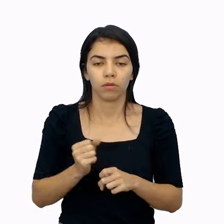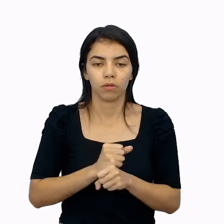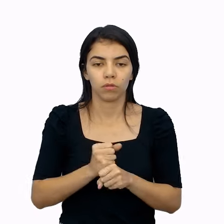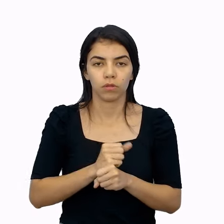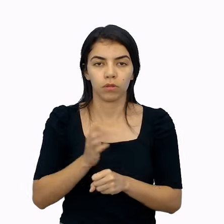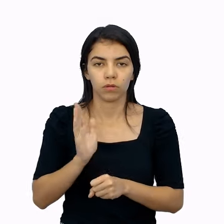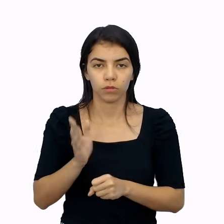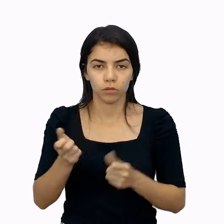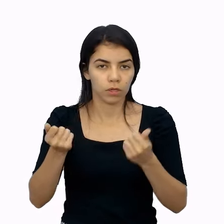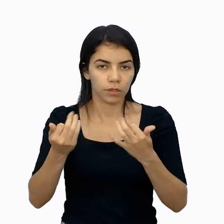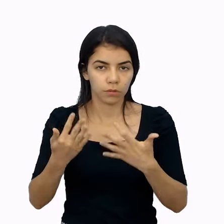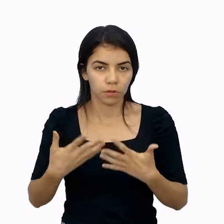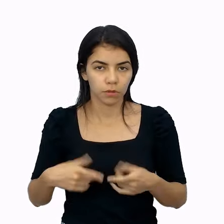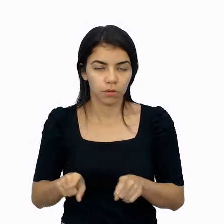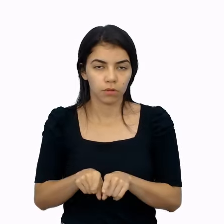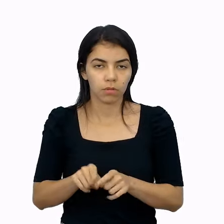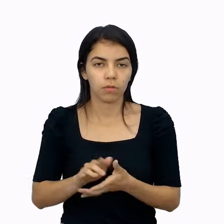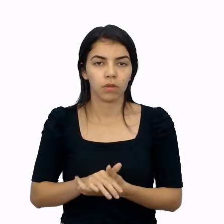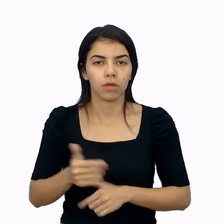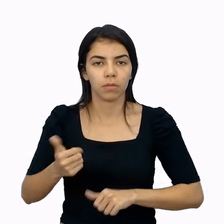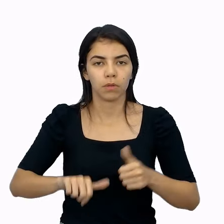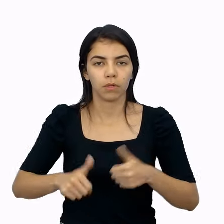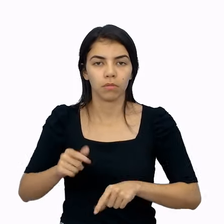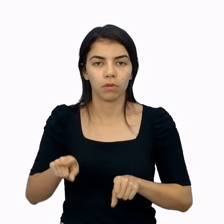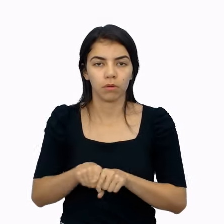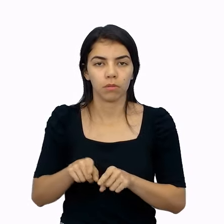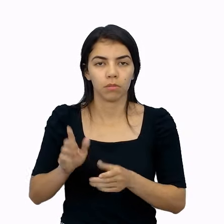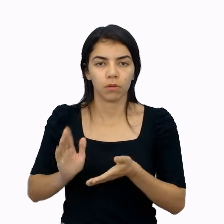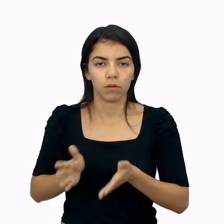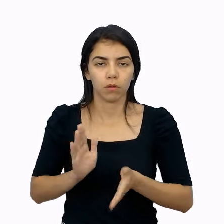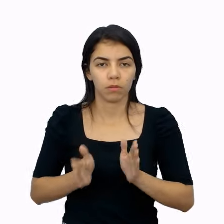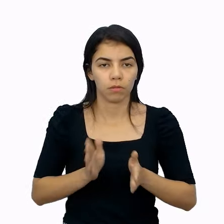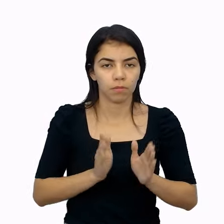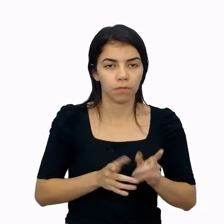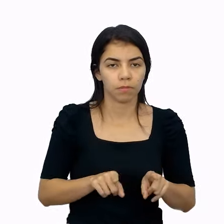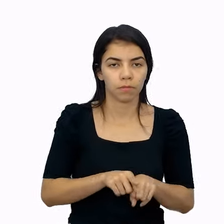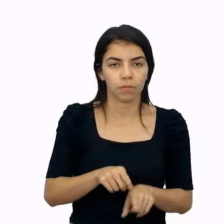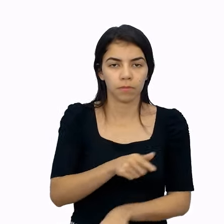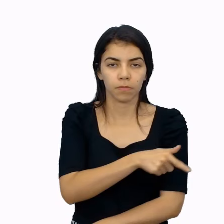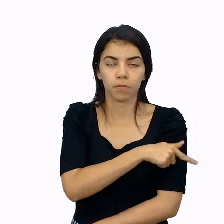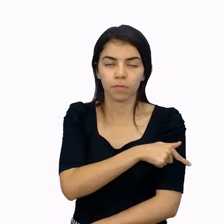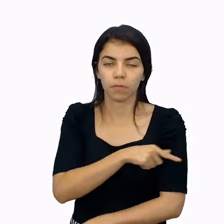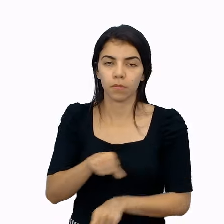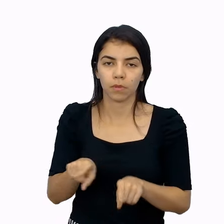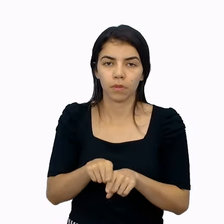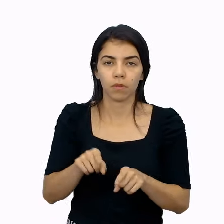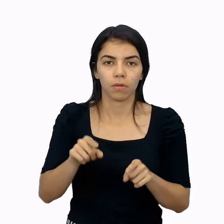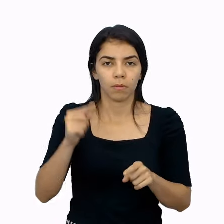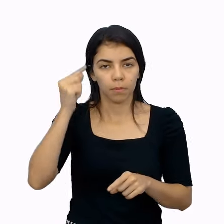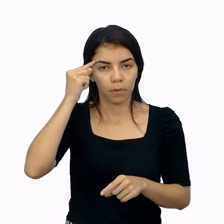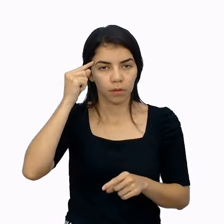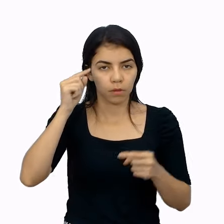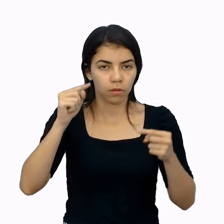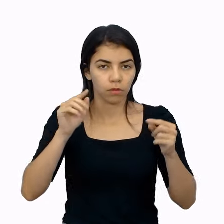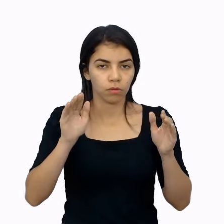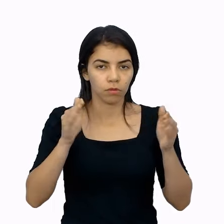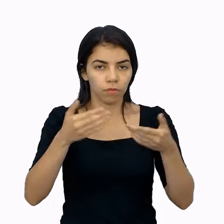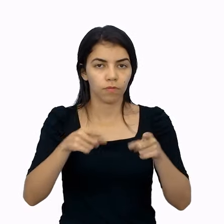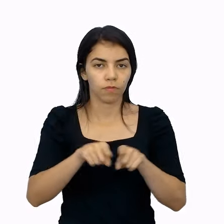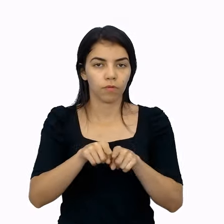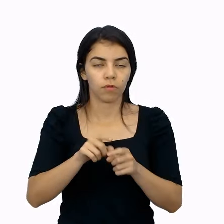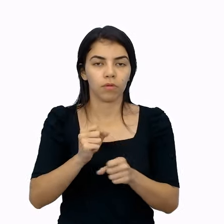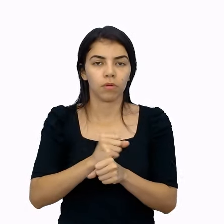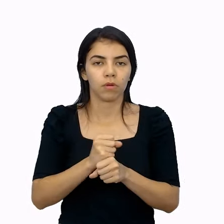foram abordados aqui, analisando aí essa sequência SA7, pensando no foco, as habilidades essenciais a